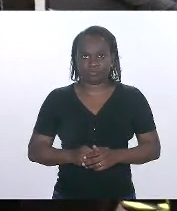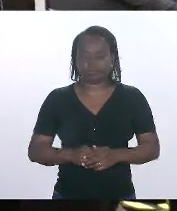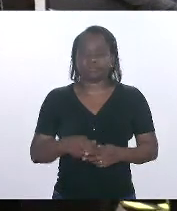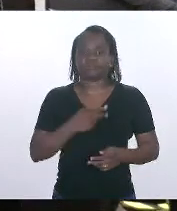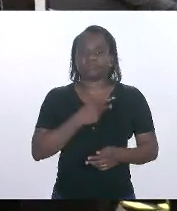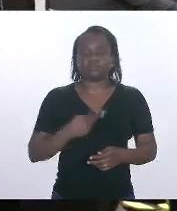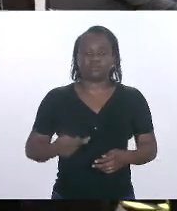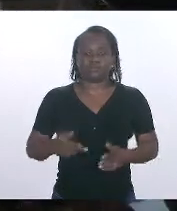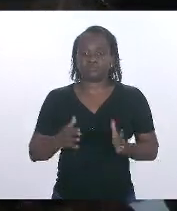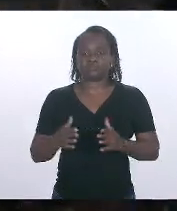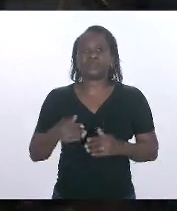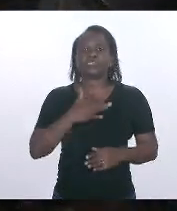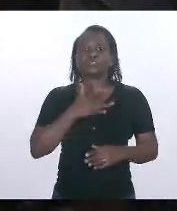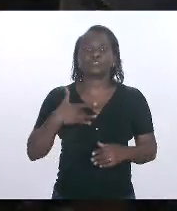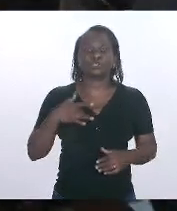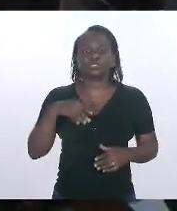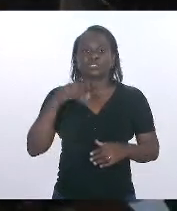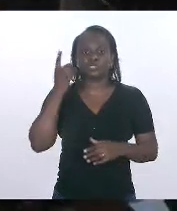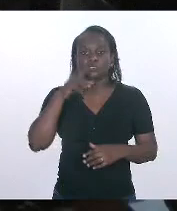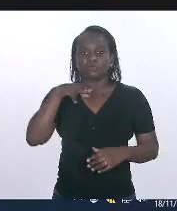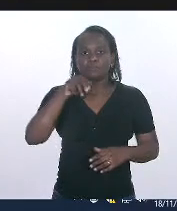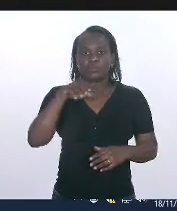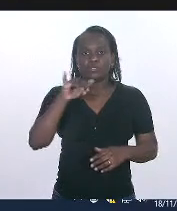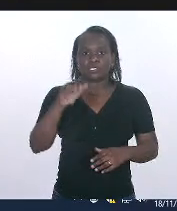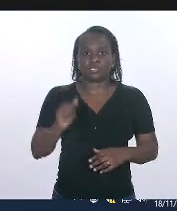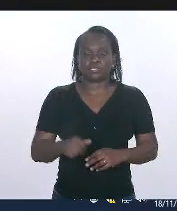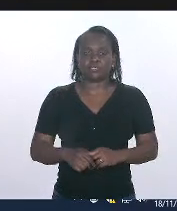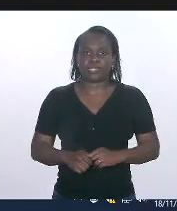Presidente, pela Saúde, deputada Mônica Francisco.